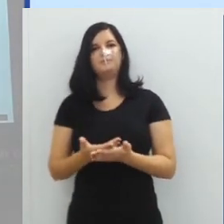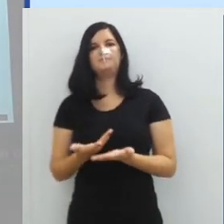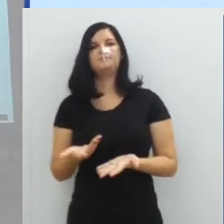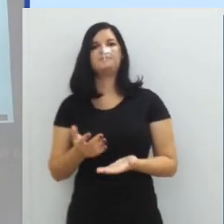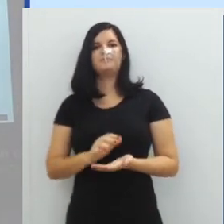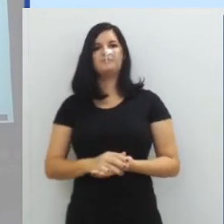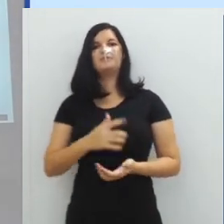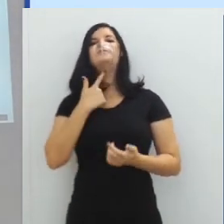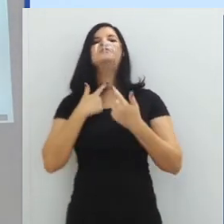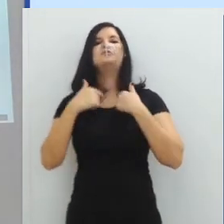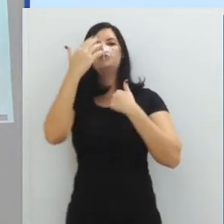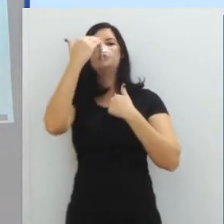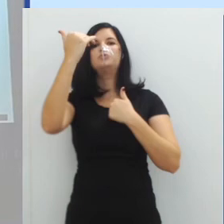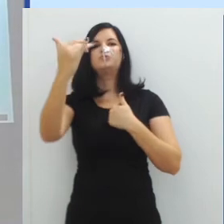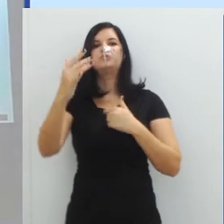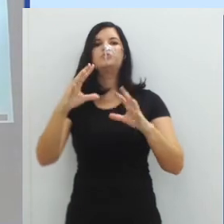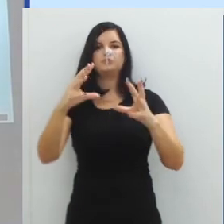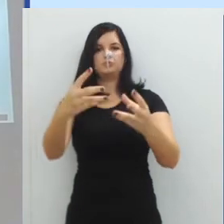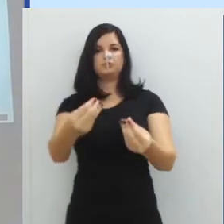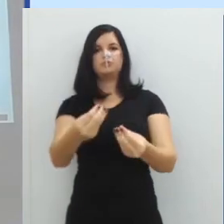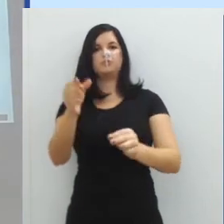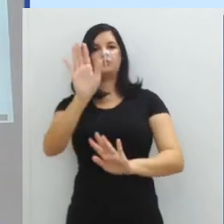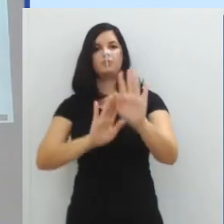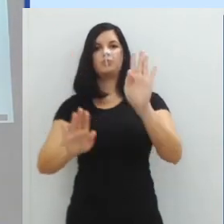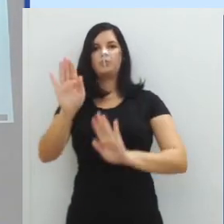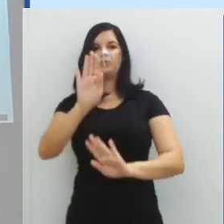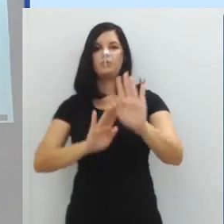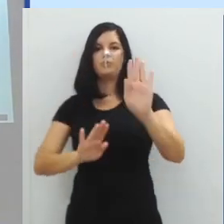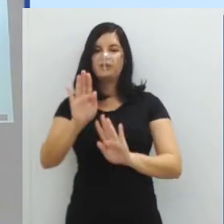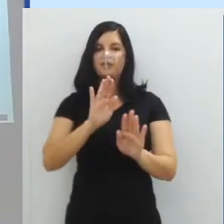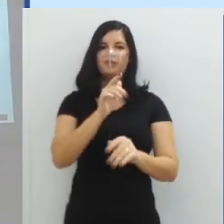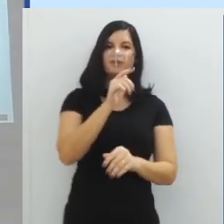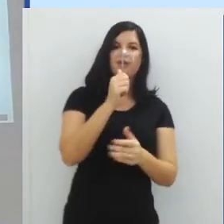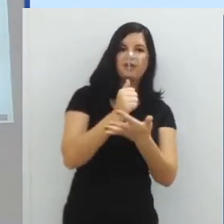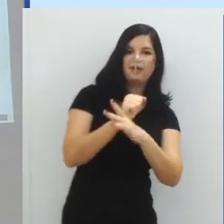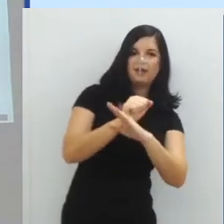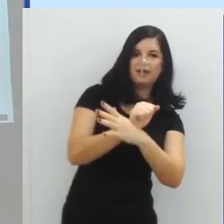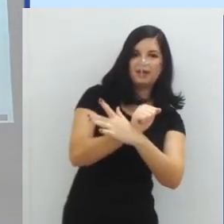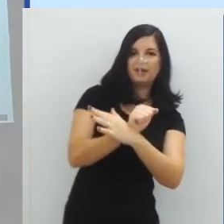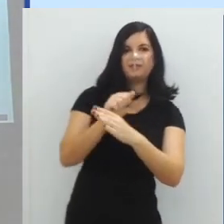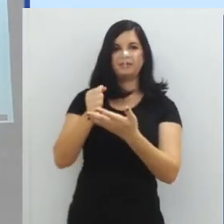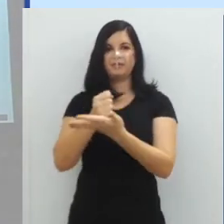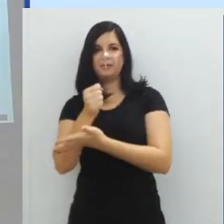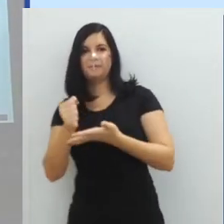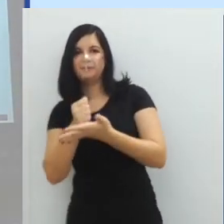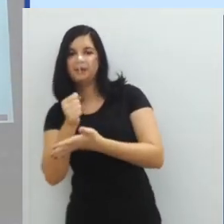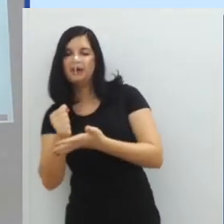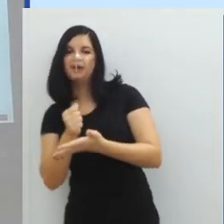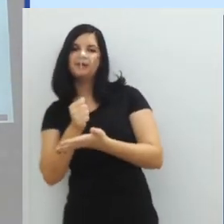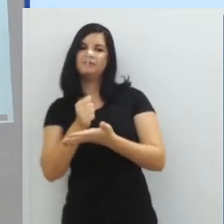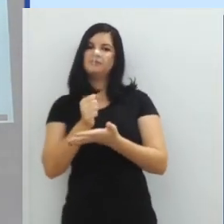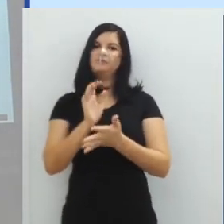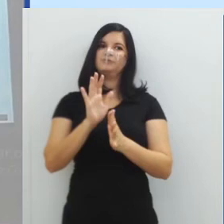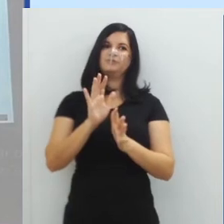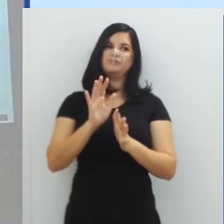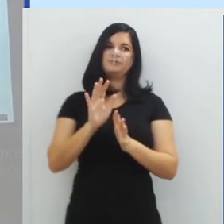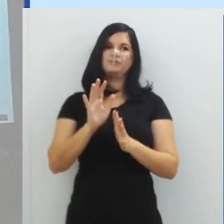e desejo todo o sucesso do mundo. E tomem cuidado na hora de mexer com ácido, mexer com base. Mexer com